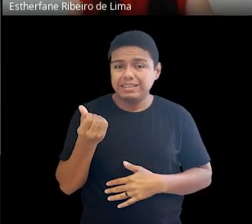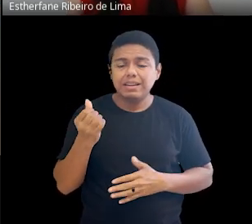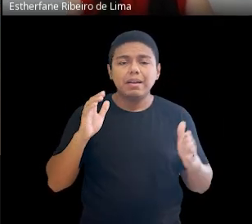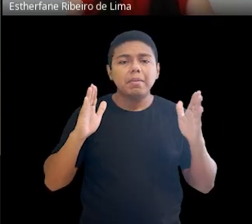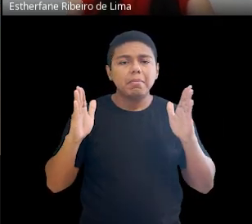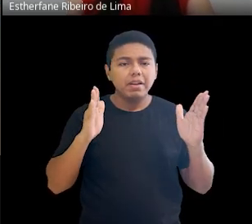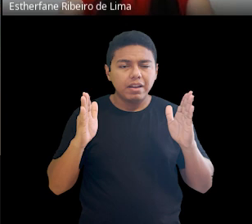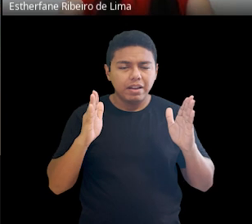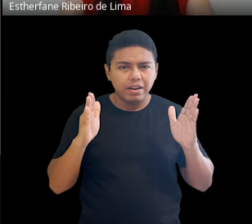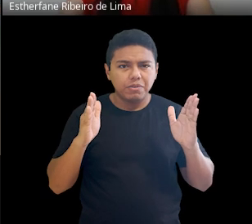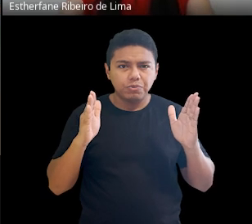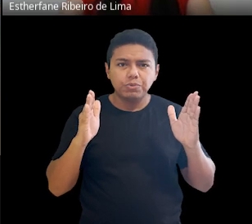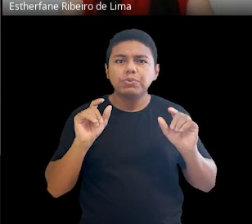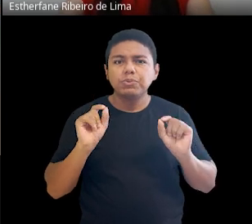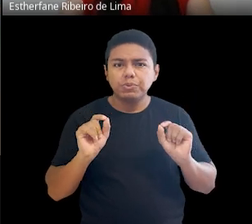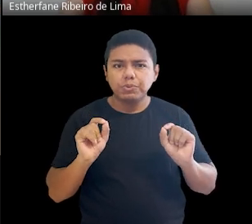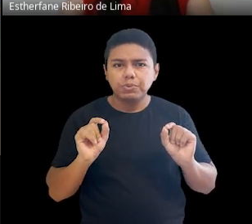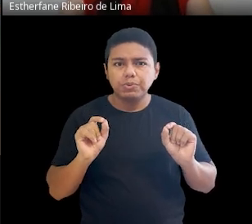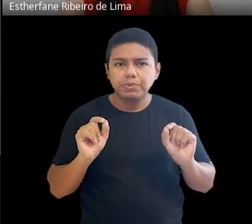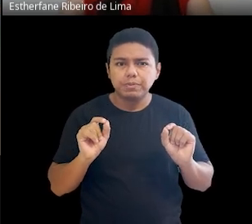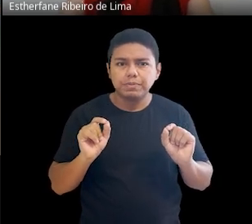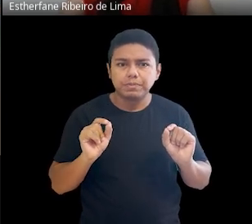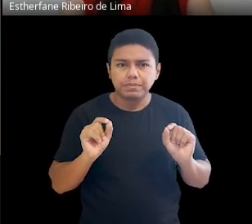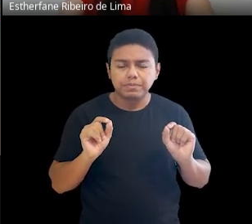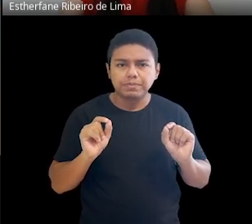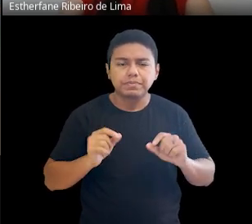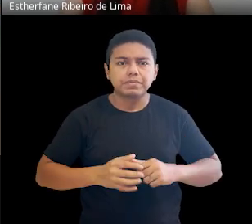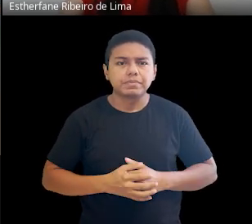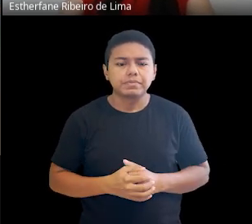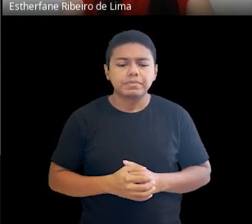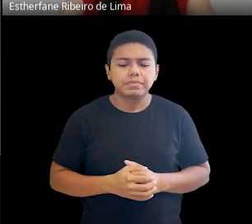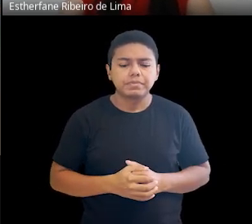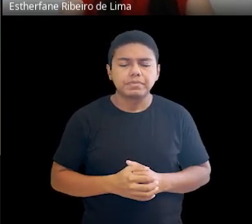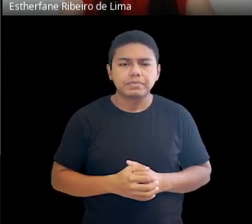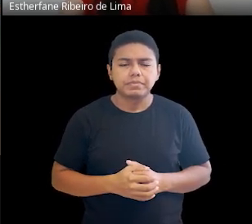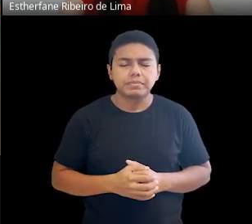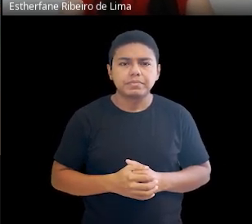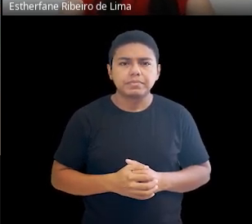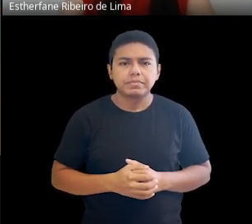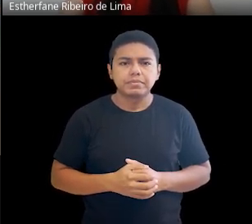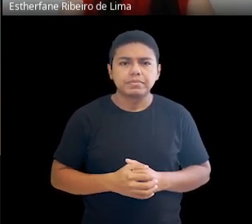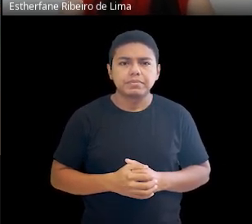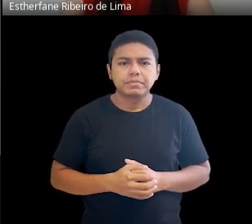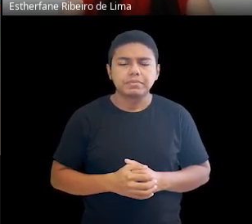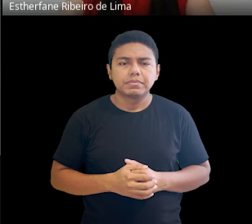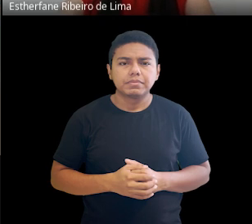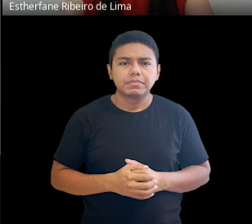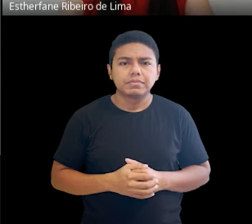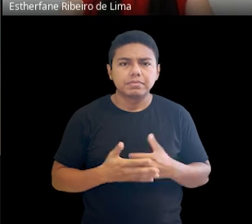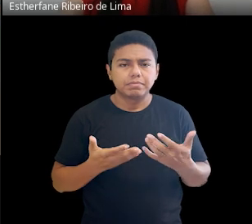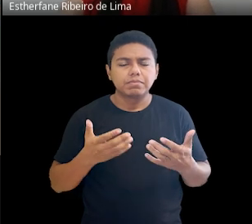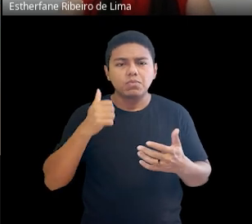mulher, a partir da 28ª e a 36ª semana, é um período que a